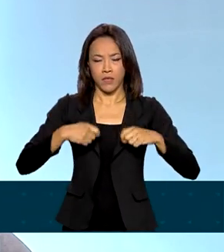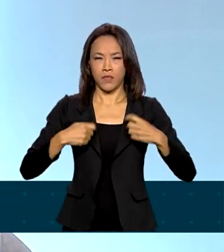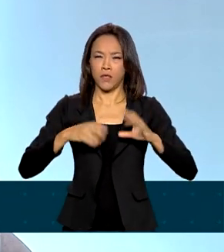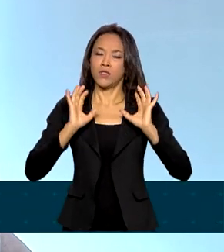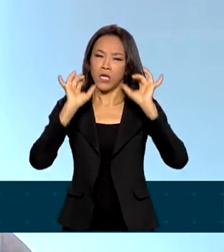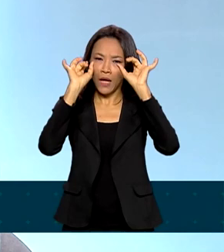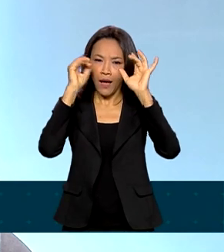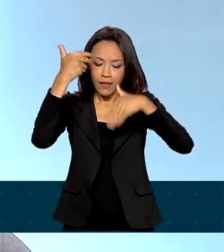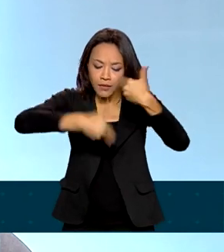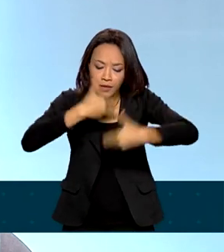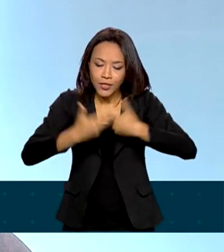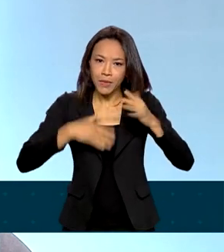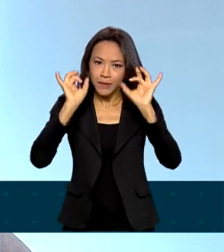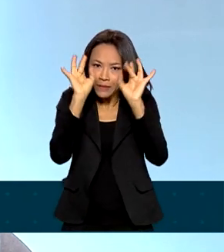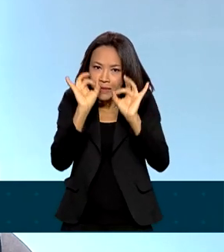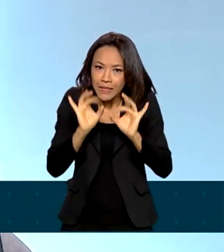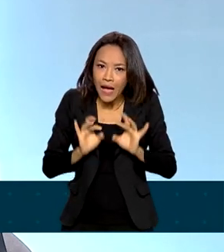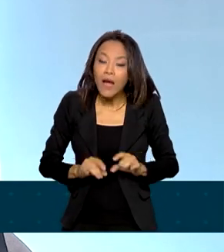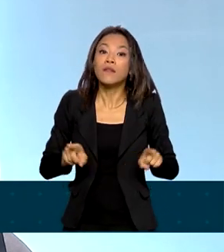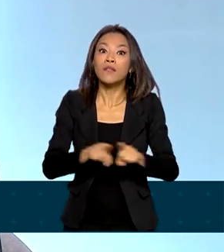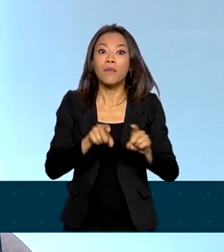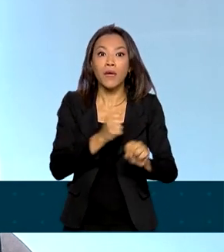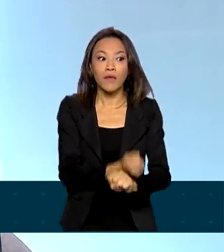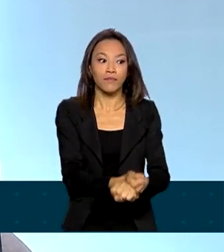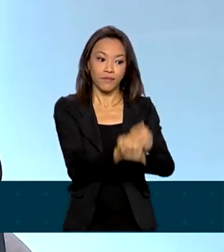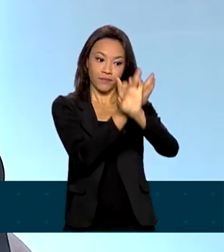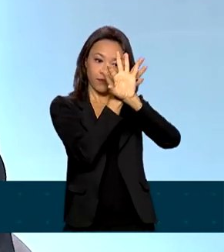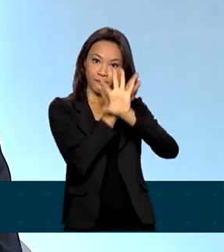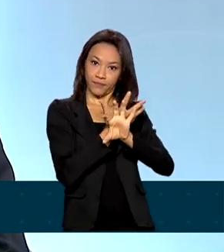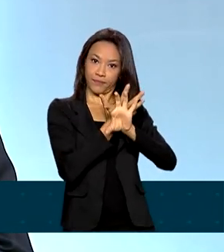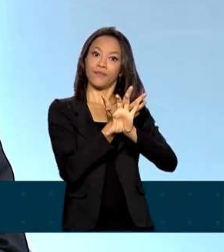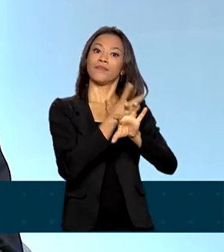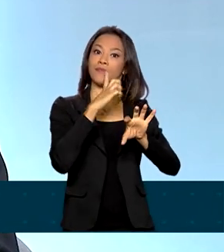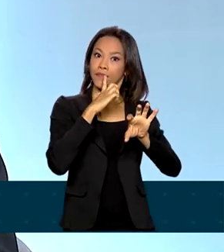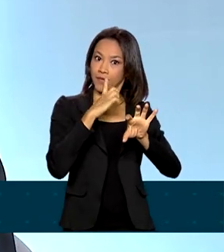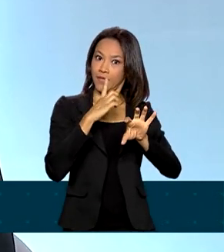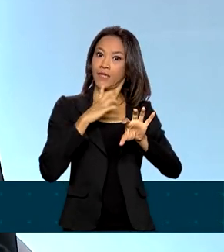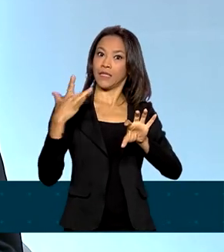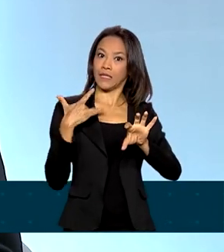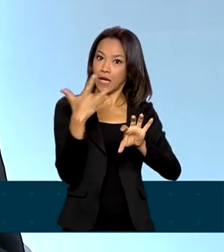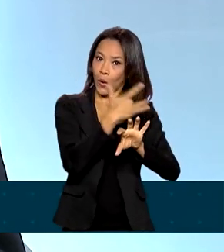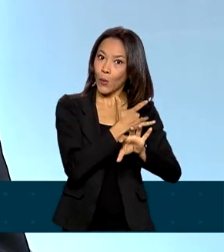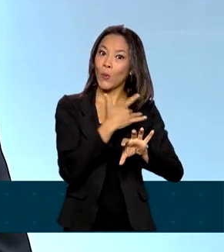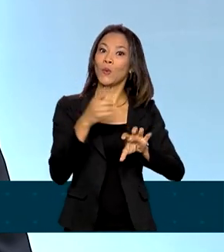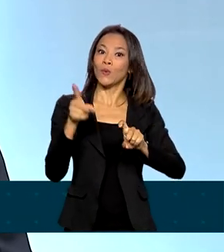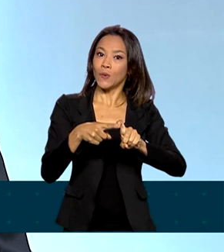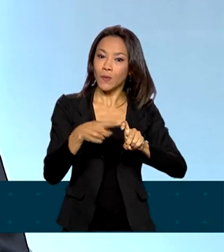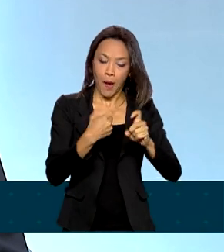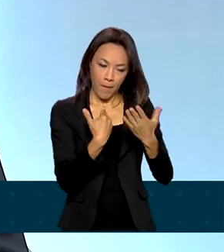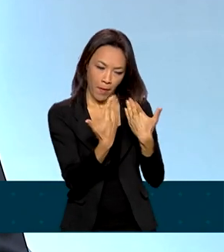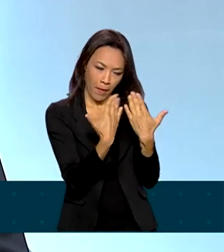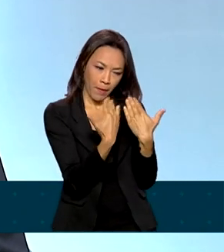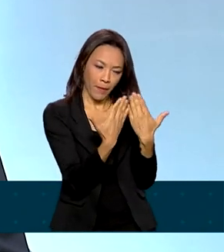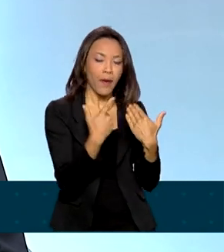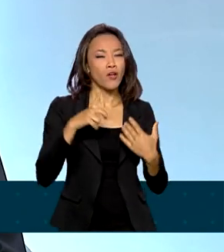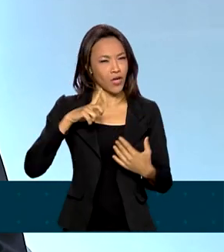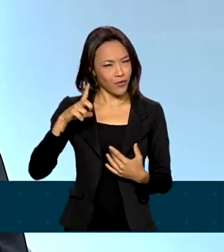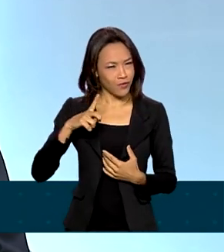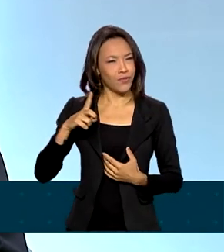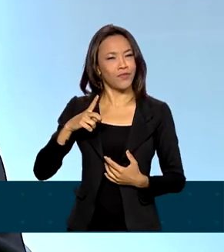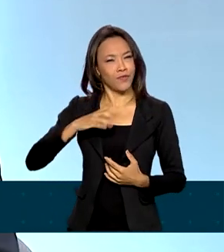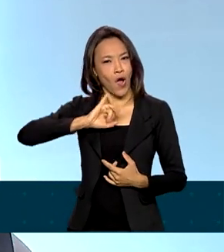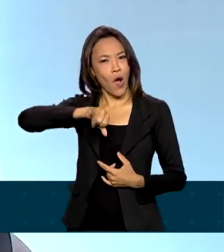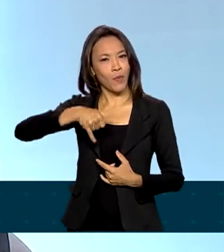à saúde. O recurso da telesaúde, da saúde digital, já começa a ingressar fortemente. mesmo já tive a oportunidade de